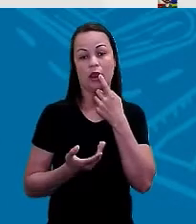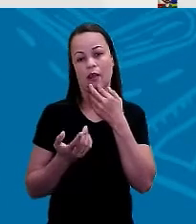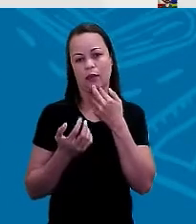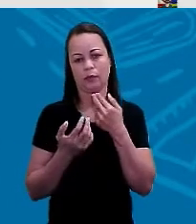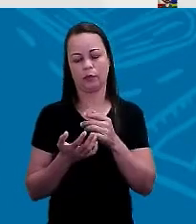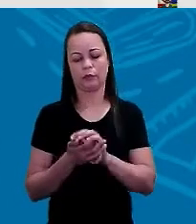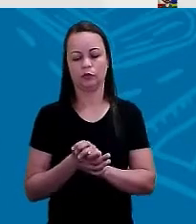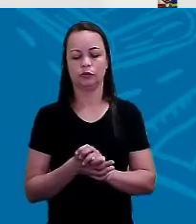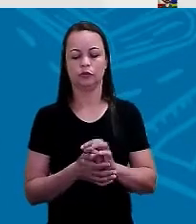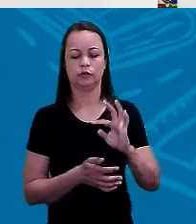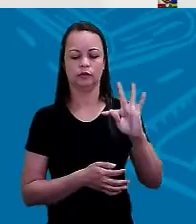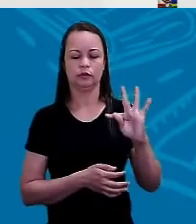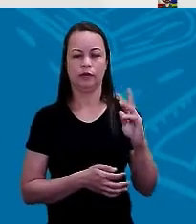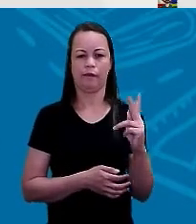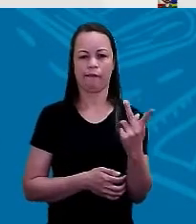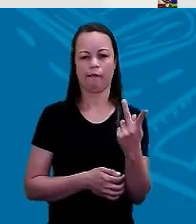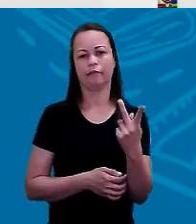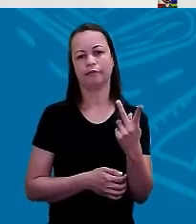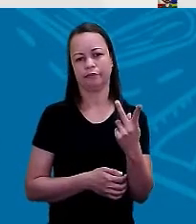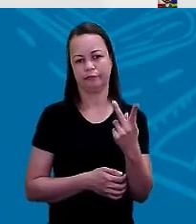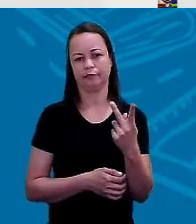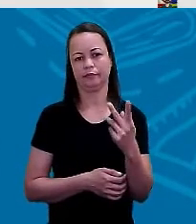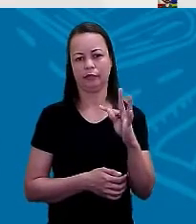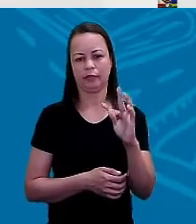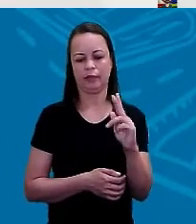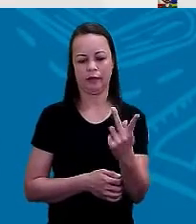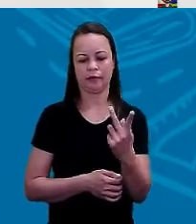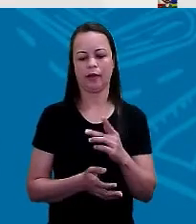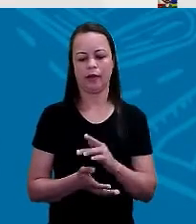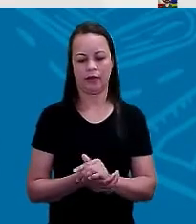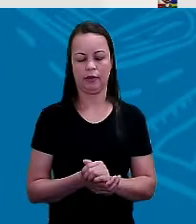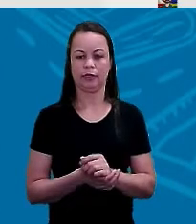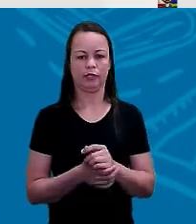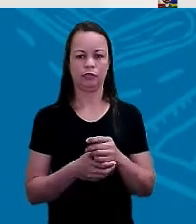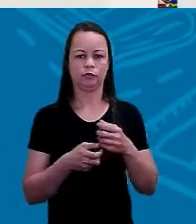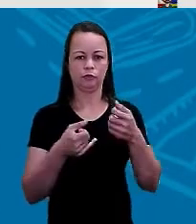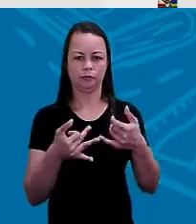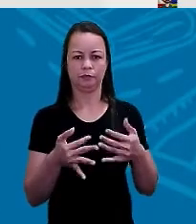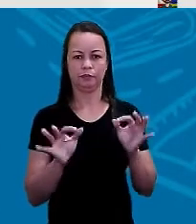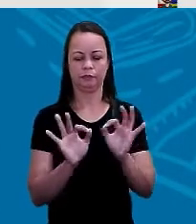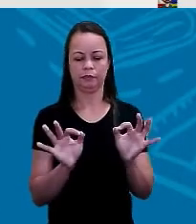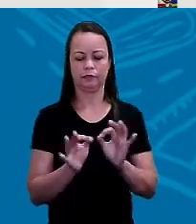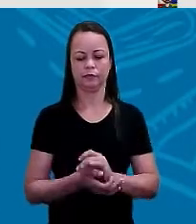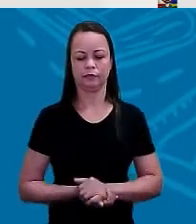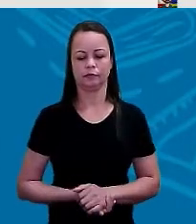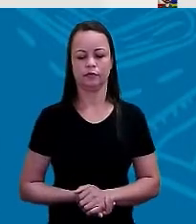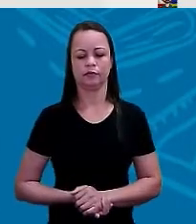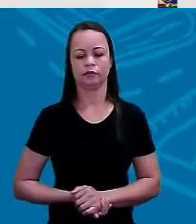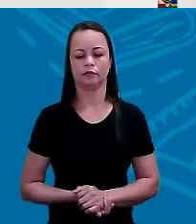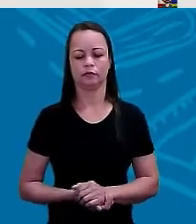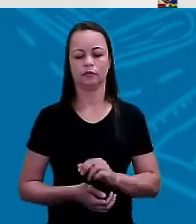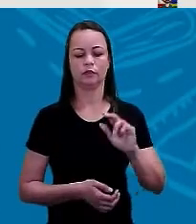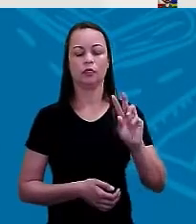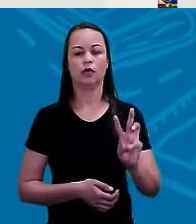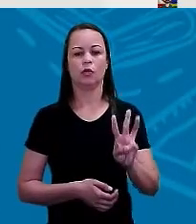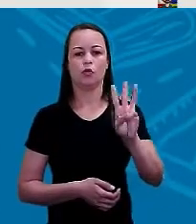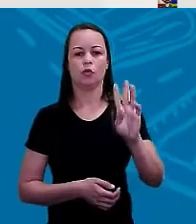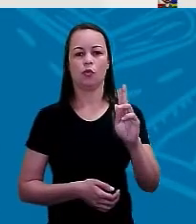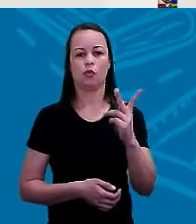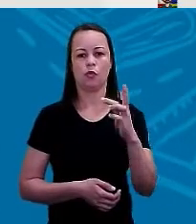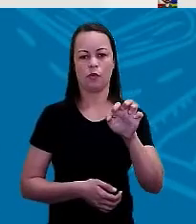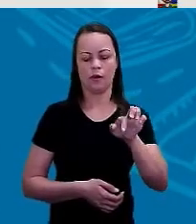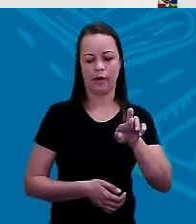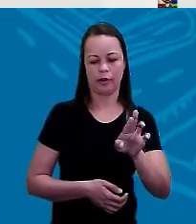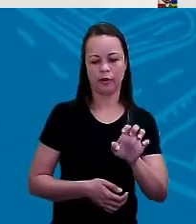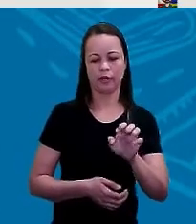do TH, é o TH que não é pronunciado, é o unvoiced. Então, ó. Então,